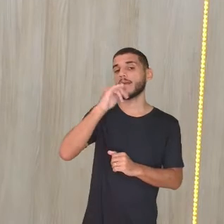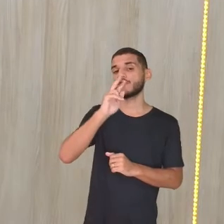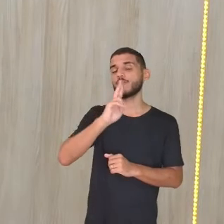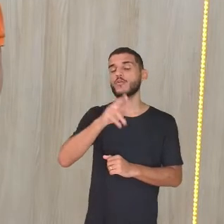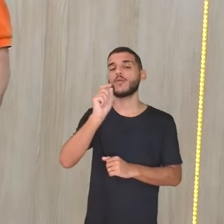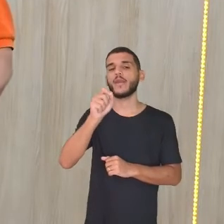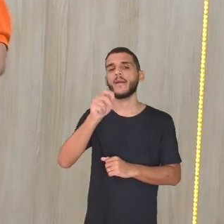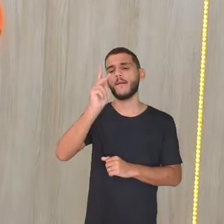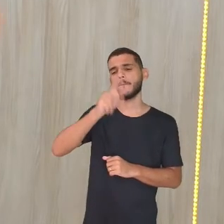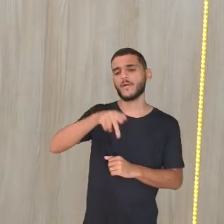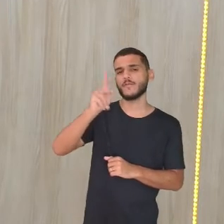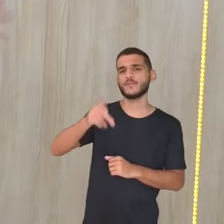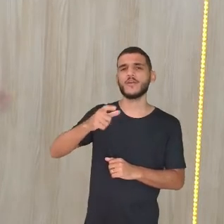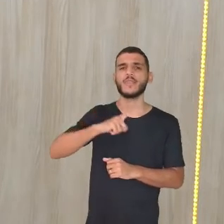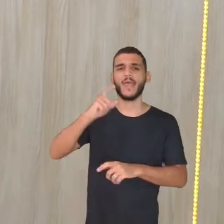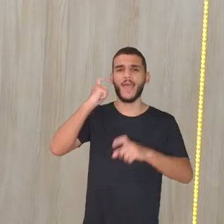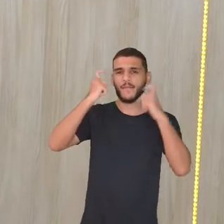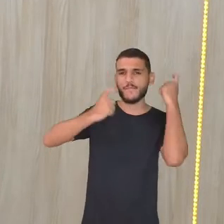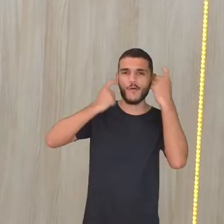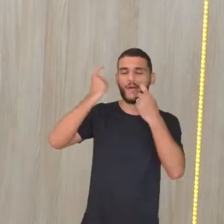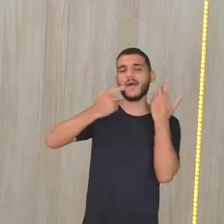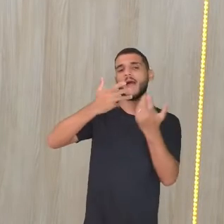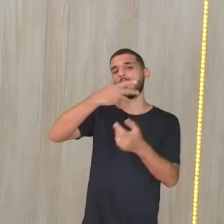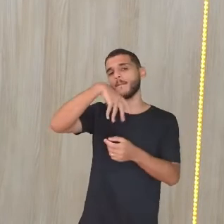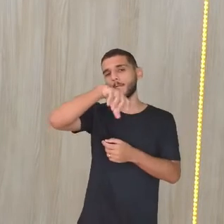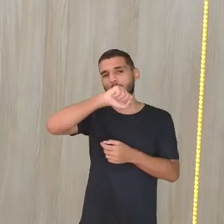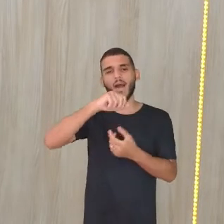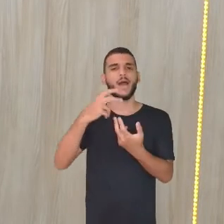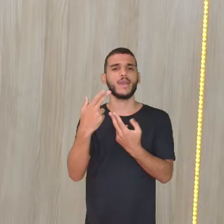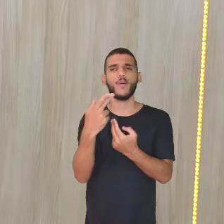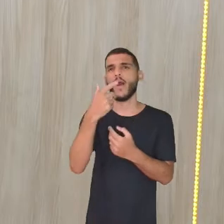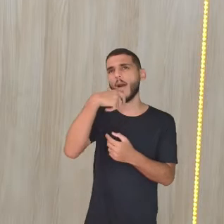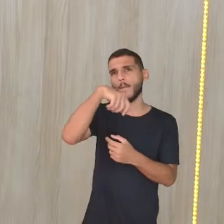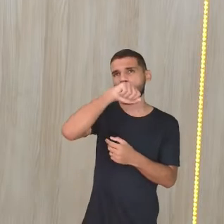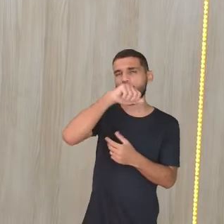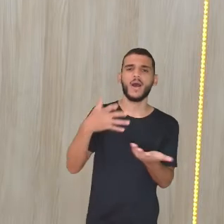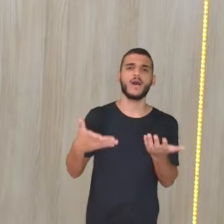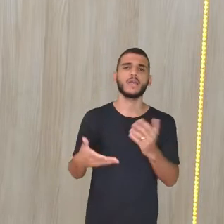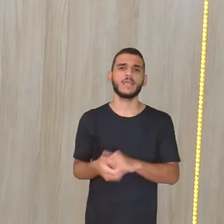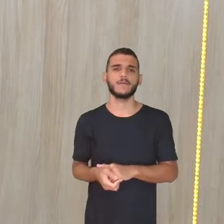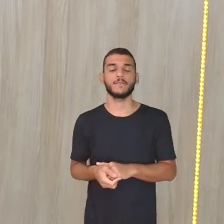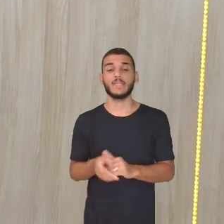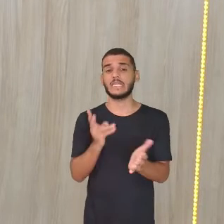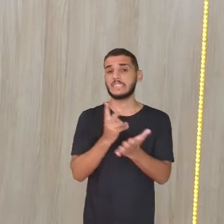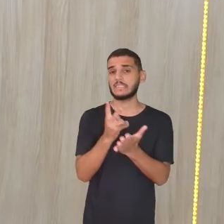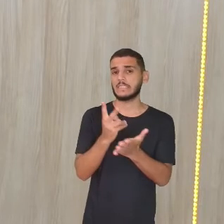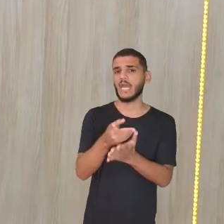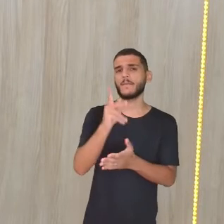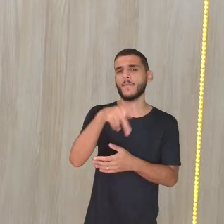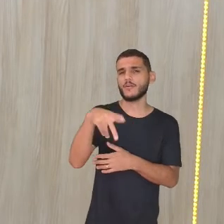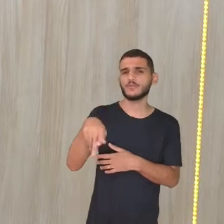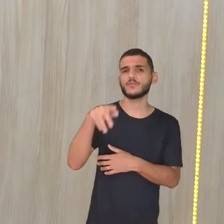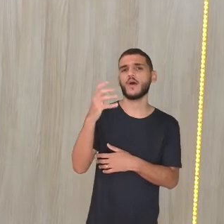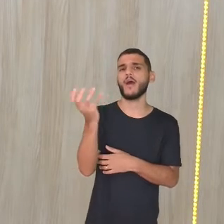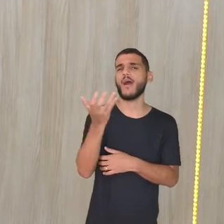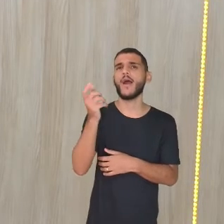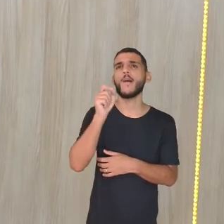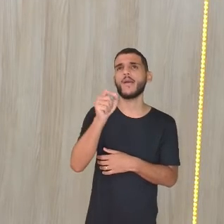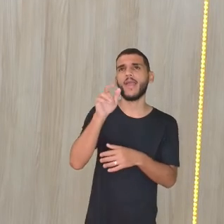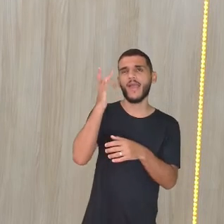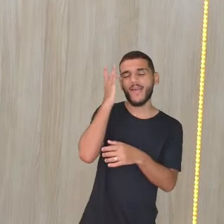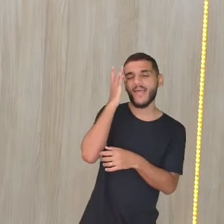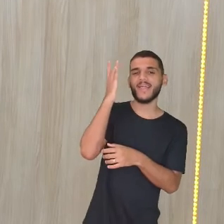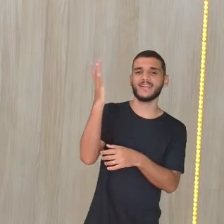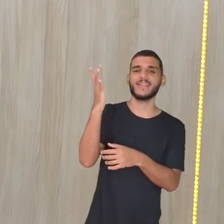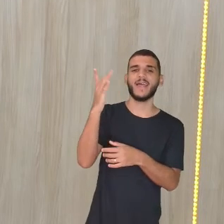de pai, não é, de mãe, tem a responsabilidade, e é mesmo. A gente quer sempre facilitar, não é? Sempre ver os nossos alunos se